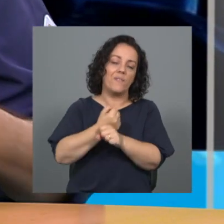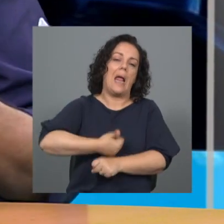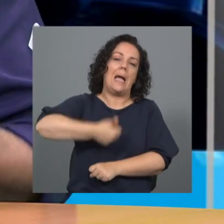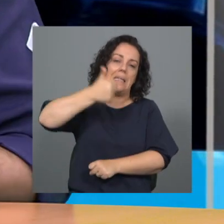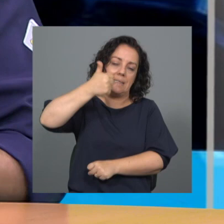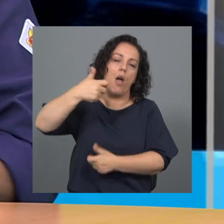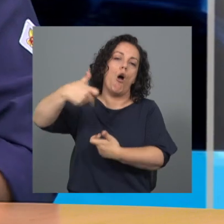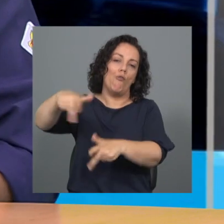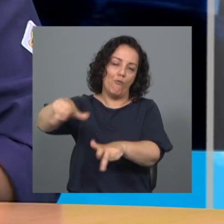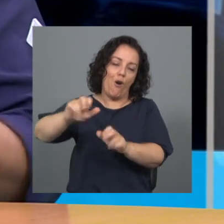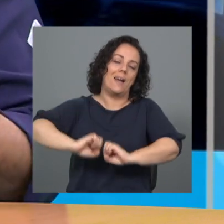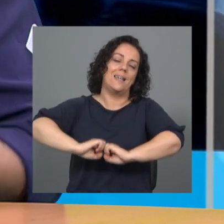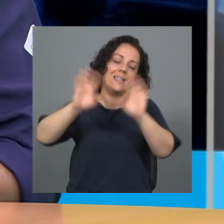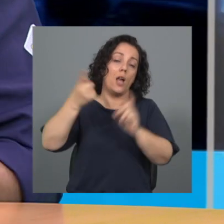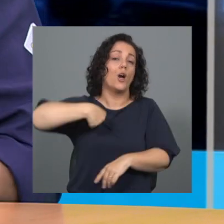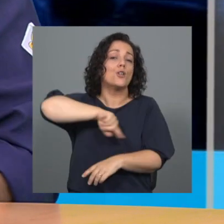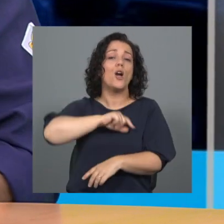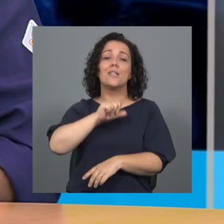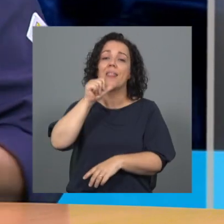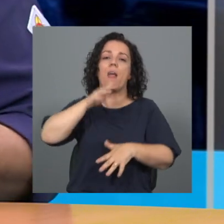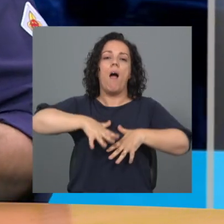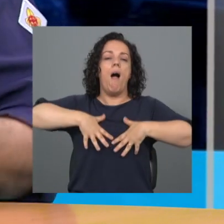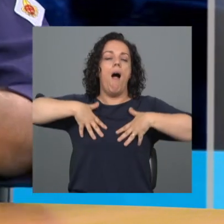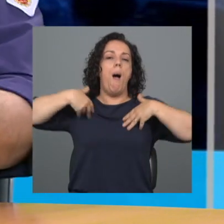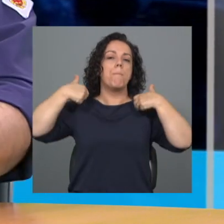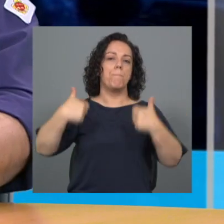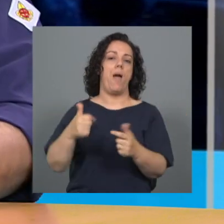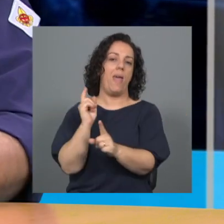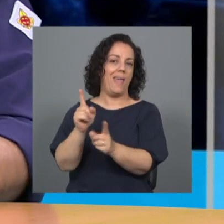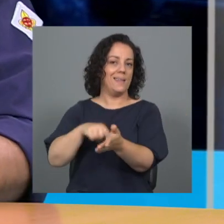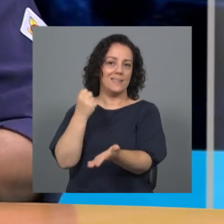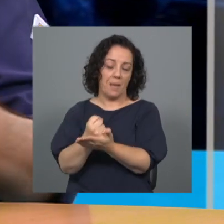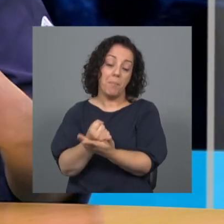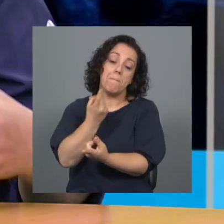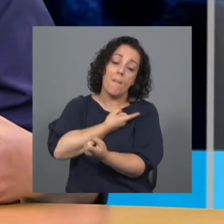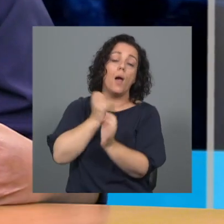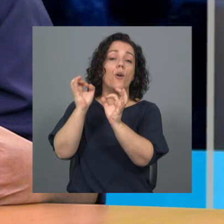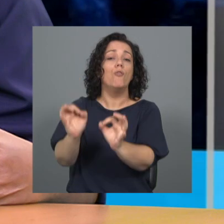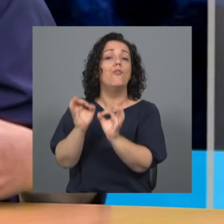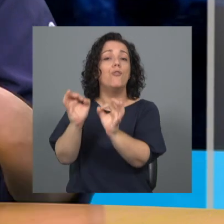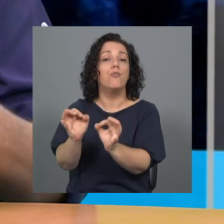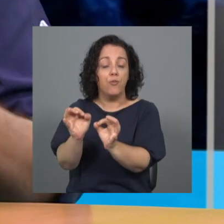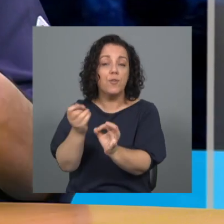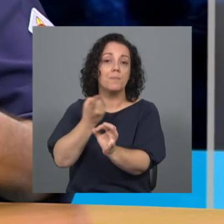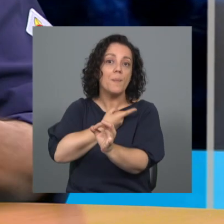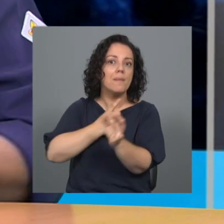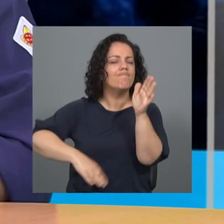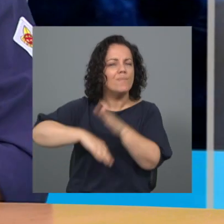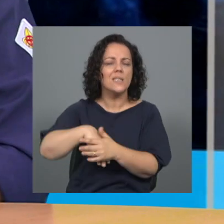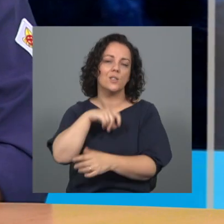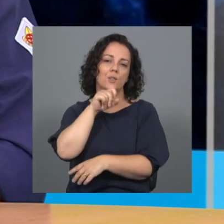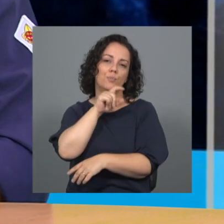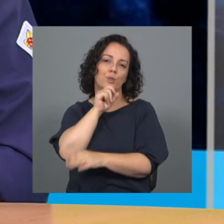uma vez, esse é o nosso espaço natural, esse é onde nós nos sentimos bem, e é nesse espaço que também temos que cuidar e voltar a ter o máximo cuidado para que possamos